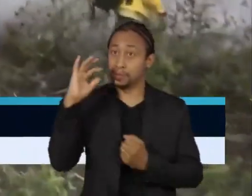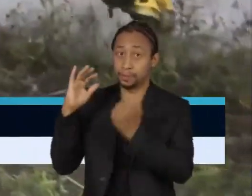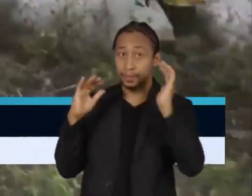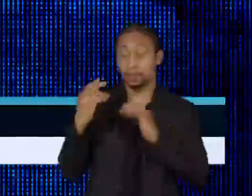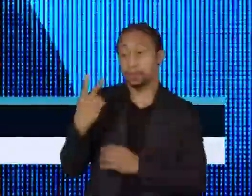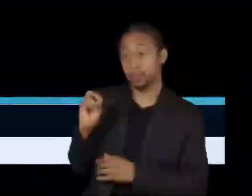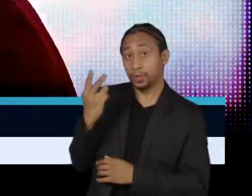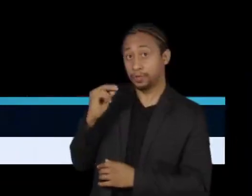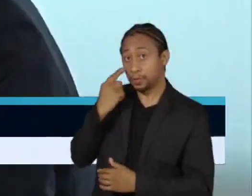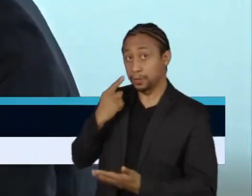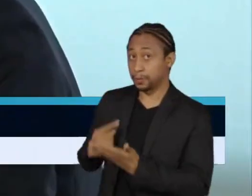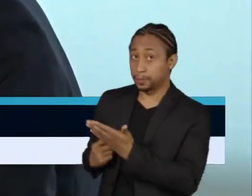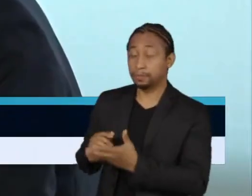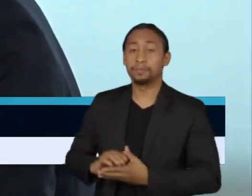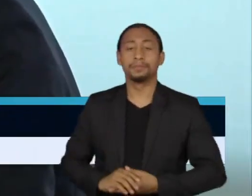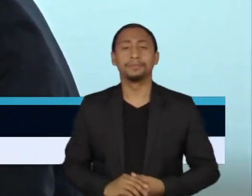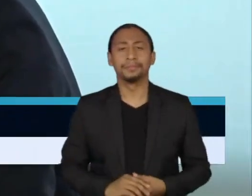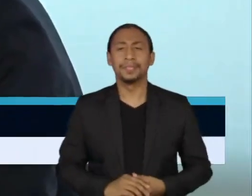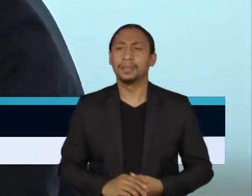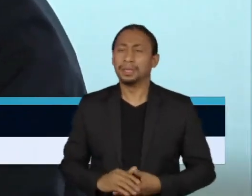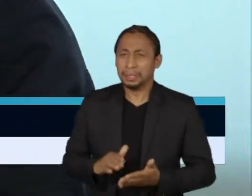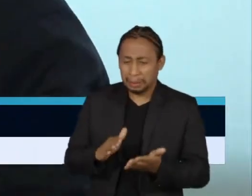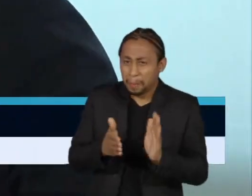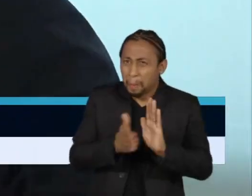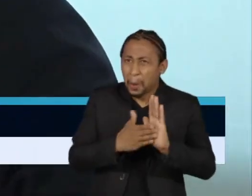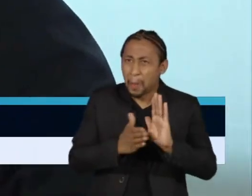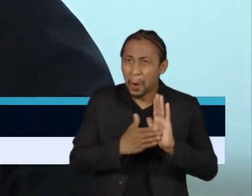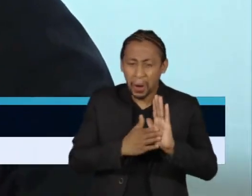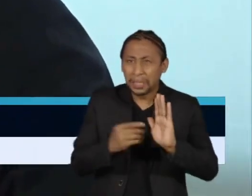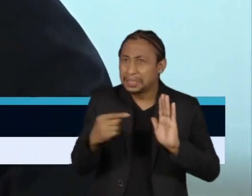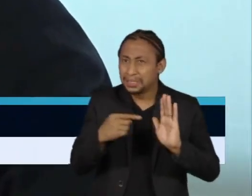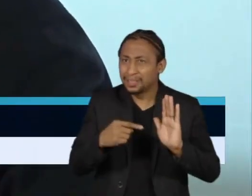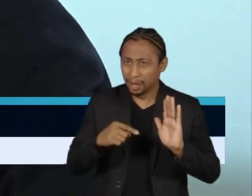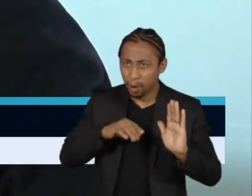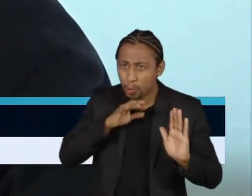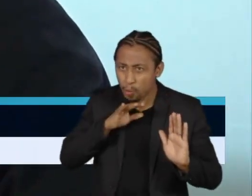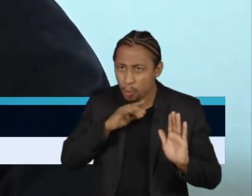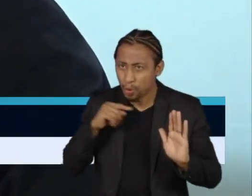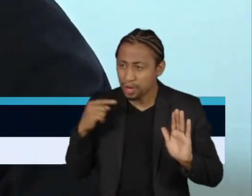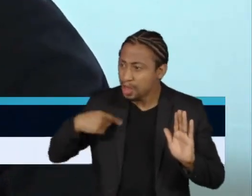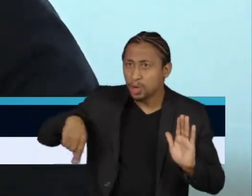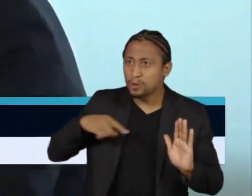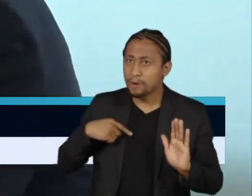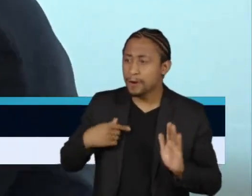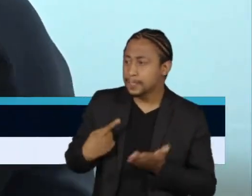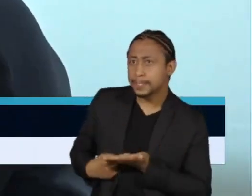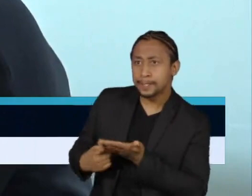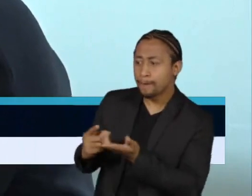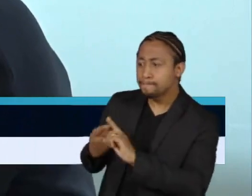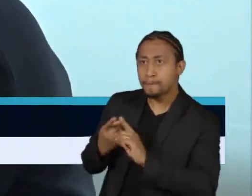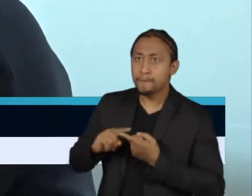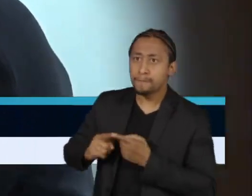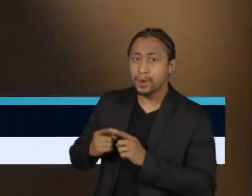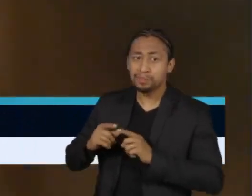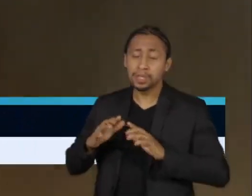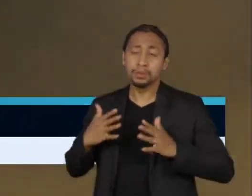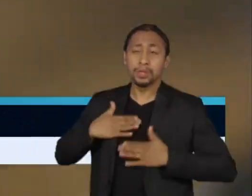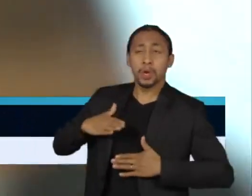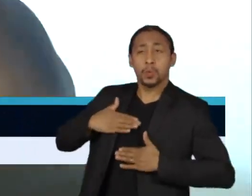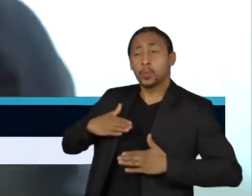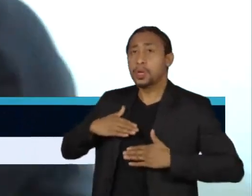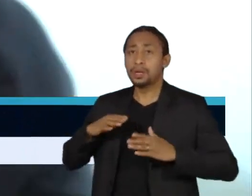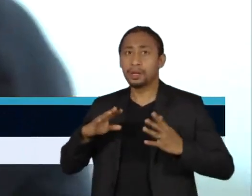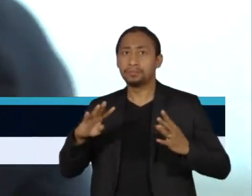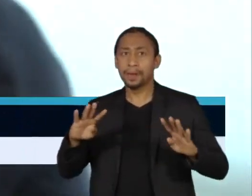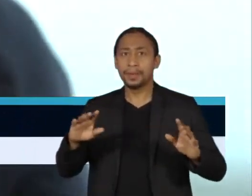em 2020. Precisa ter um esforço nosso aqui, enquanto estamos nesse momento de tranquilidade no aspecto de cobertura